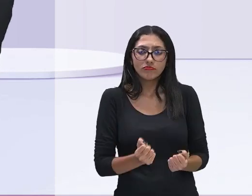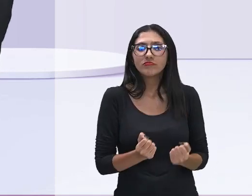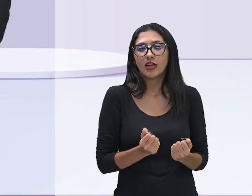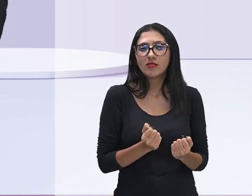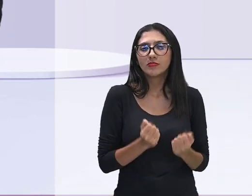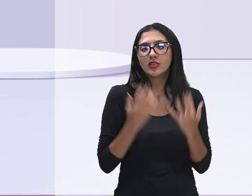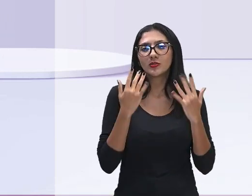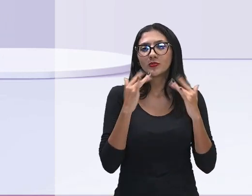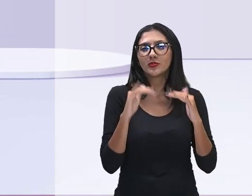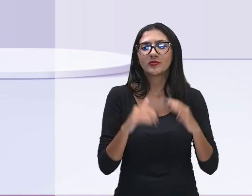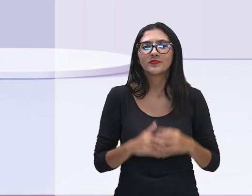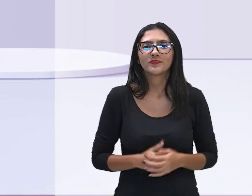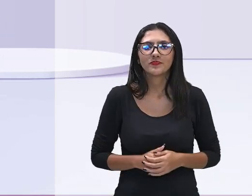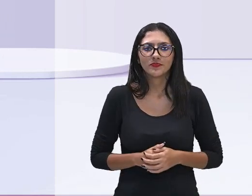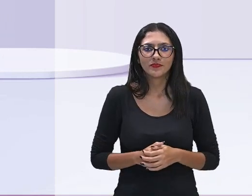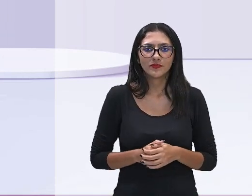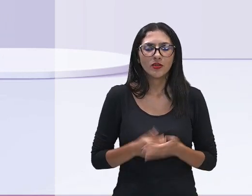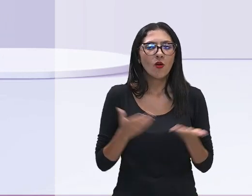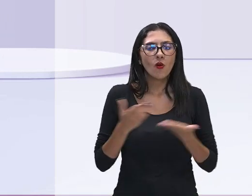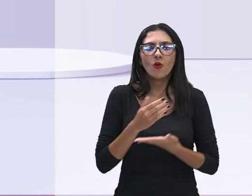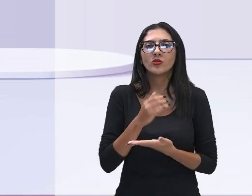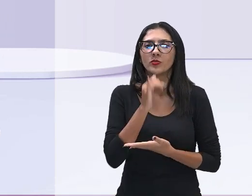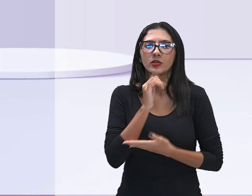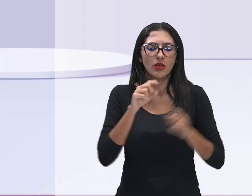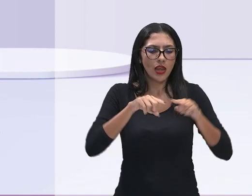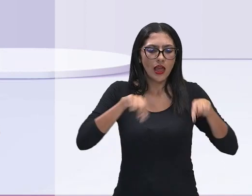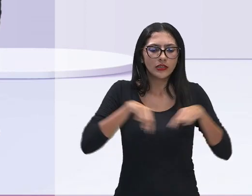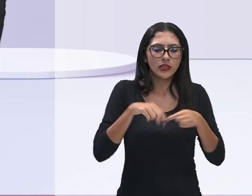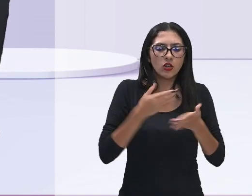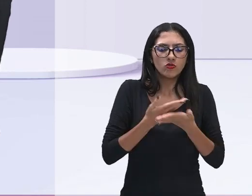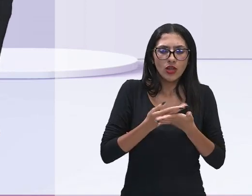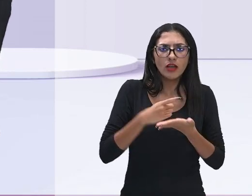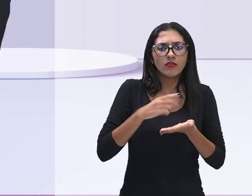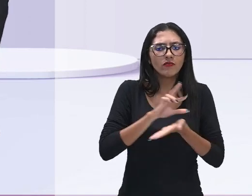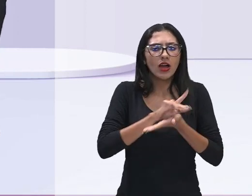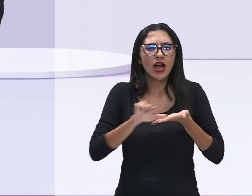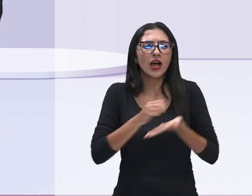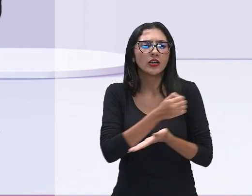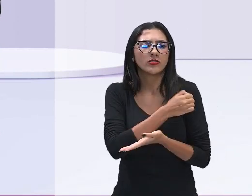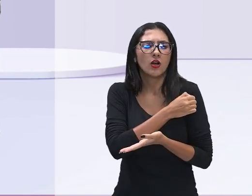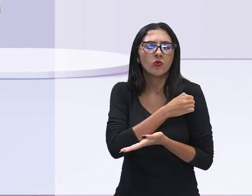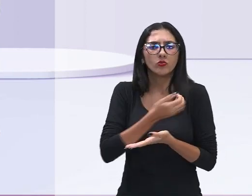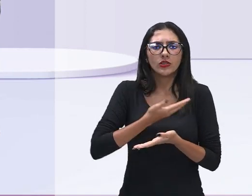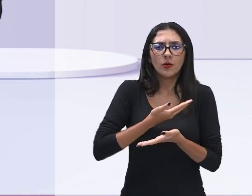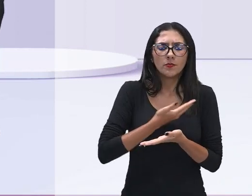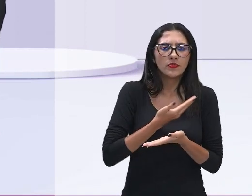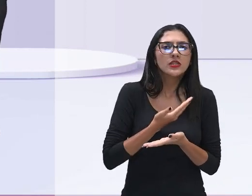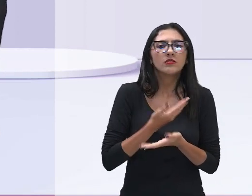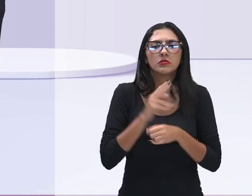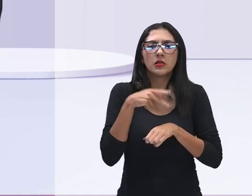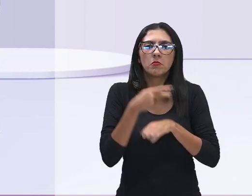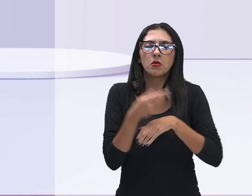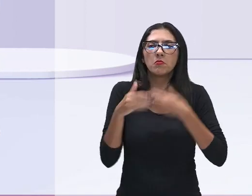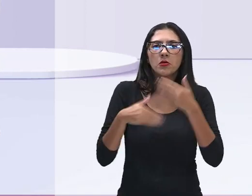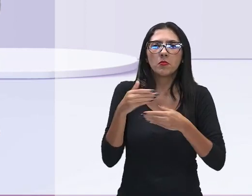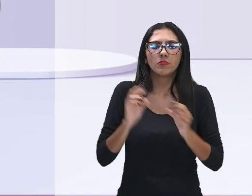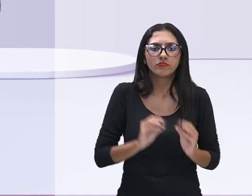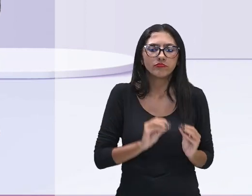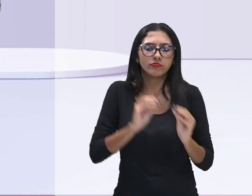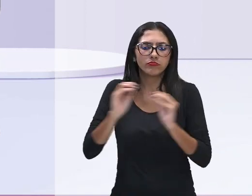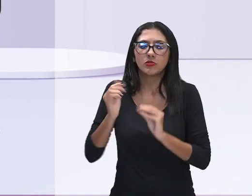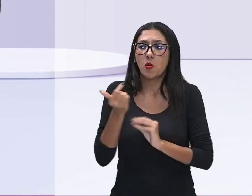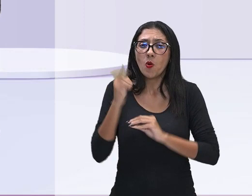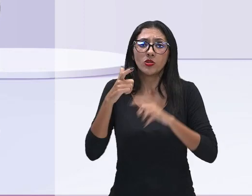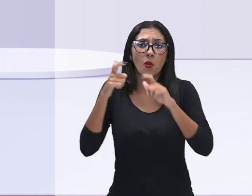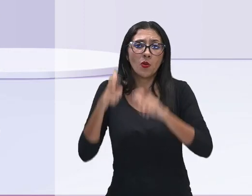mudanças. Hoje eu tenho meus colegas na sala de aula, daqui a pouco eu vou estar em outro lugar, fazendo outra coisa, e mudanças vão